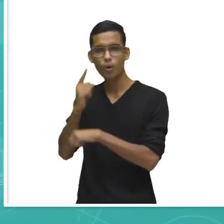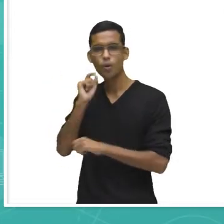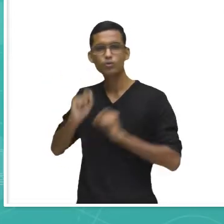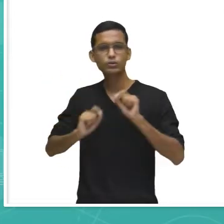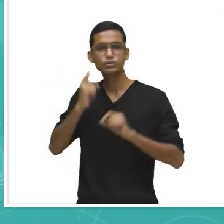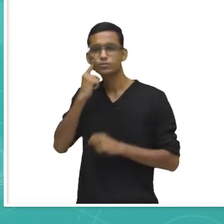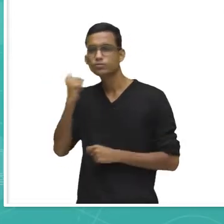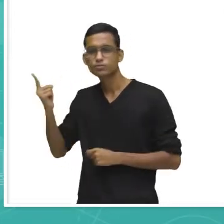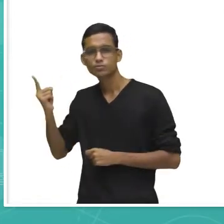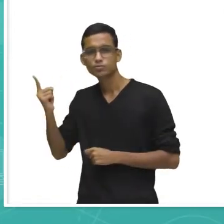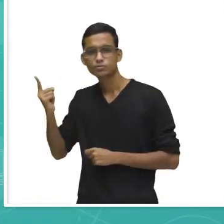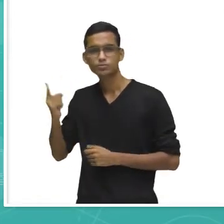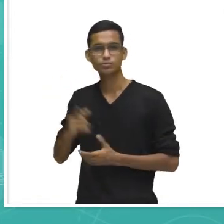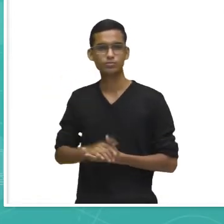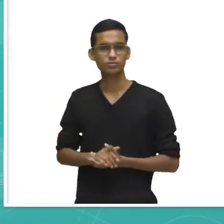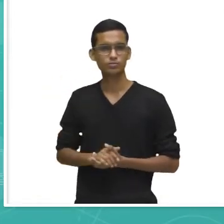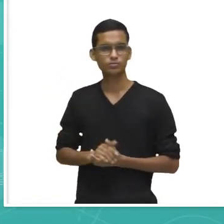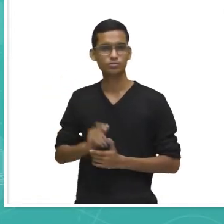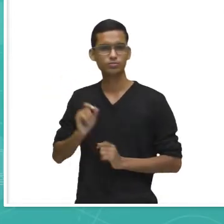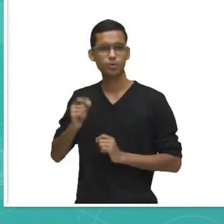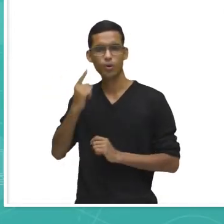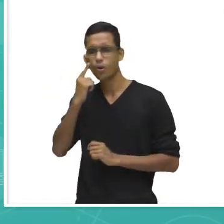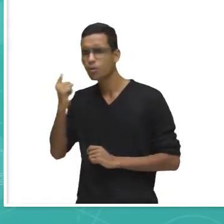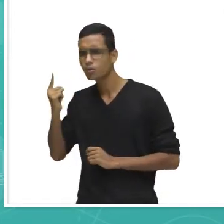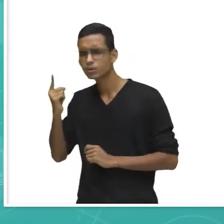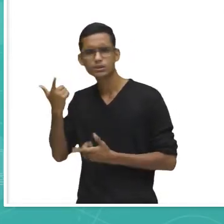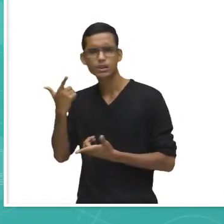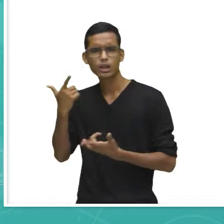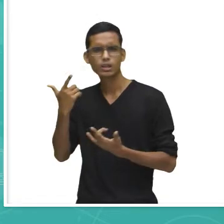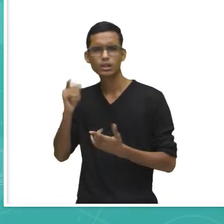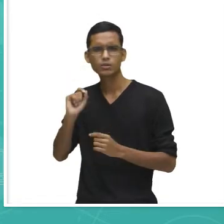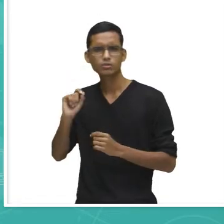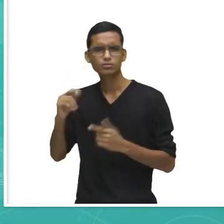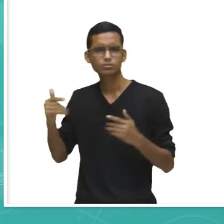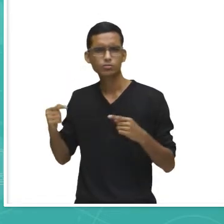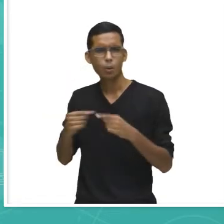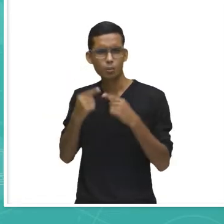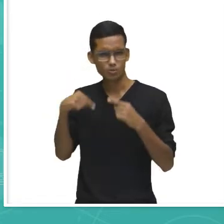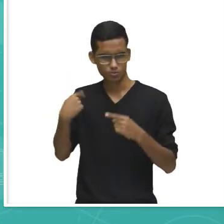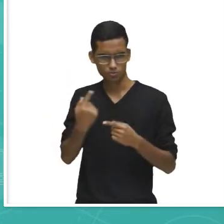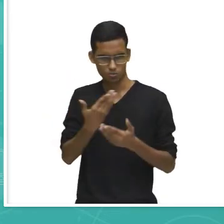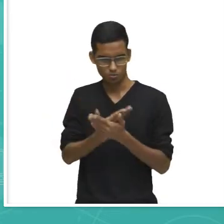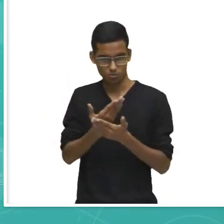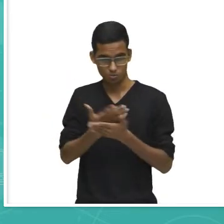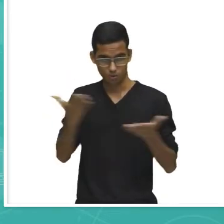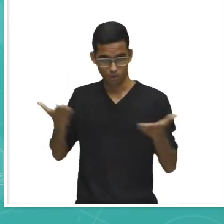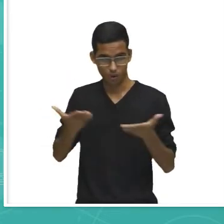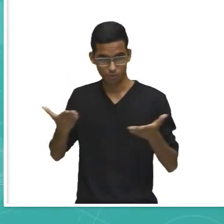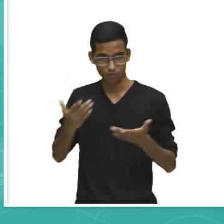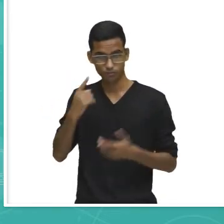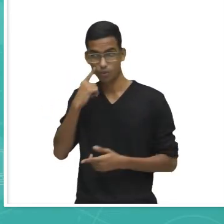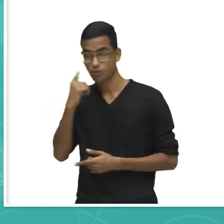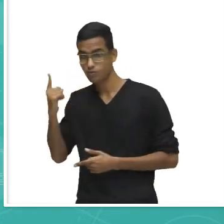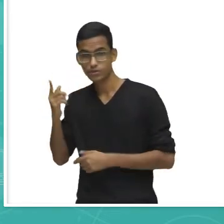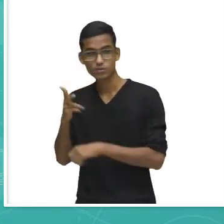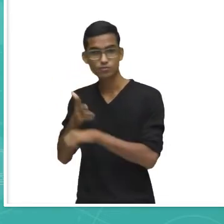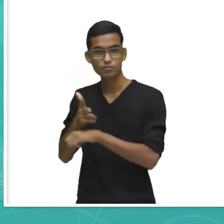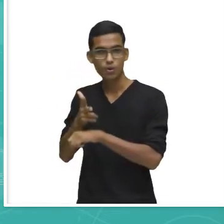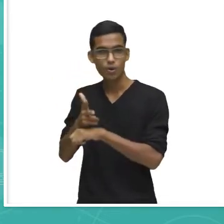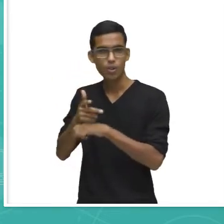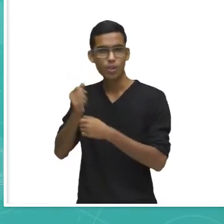aí? O que será que esse vídeo tem a ver com a aula de hoje? Então, esse vídeo ele está retratando aí o trabalho